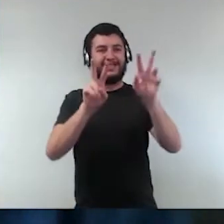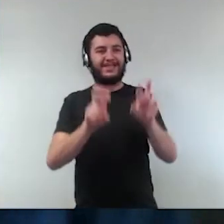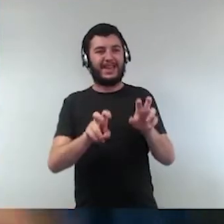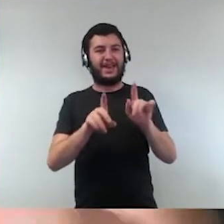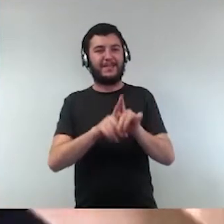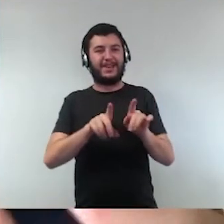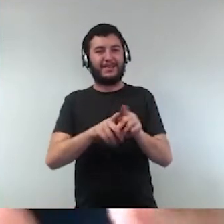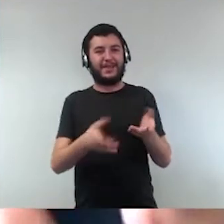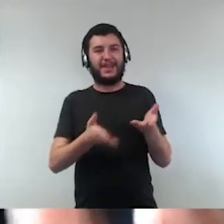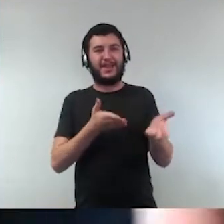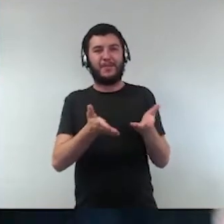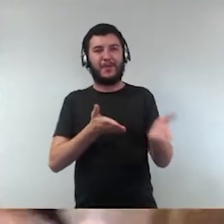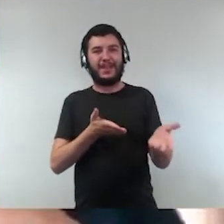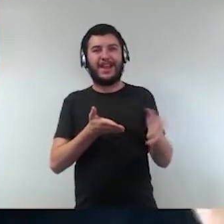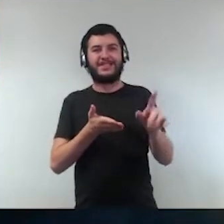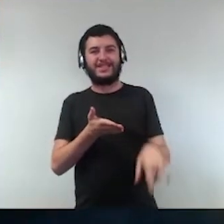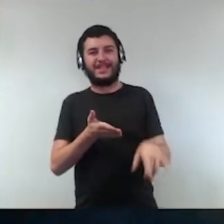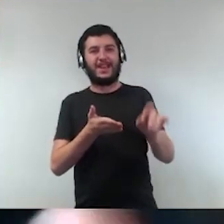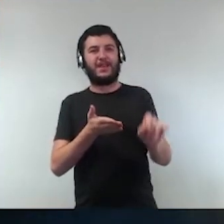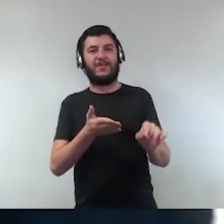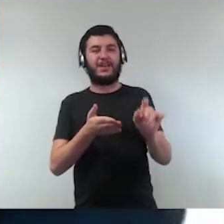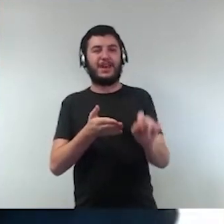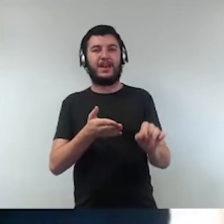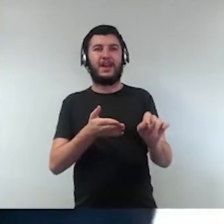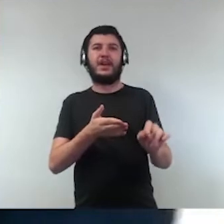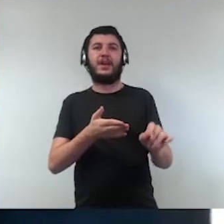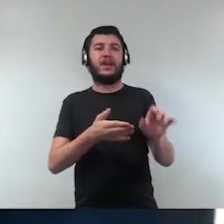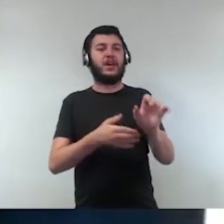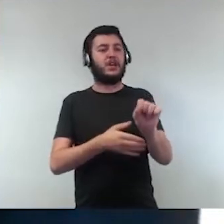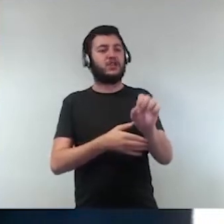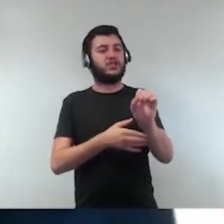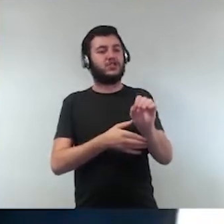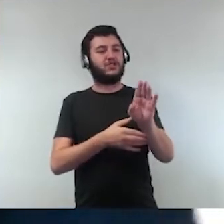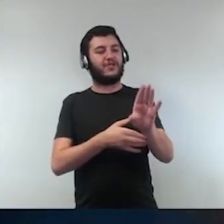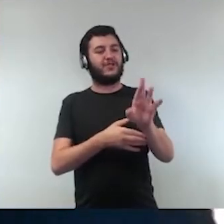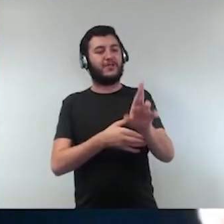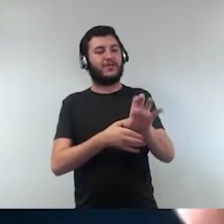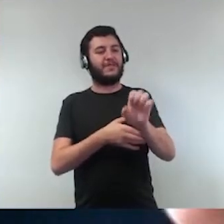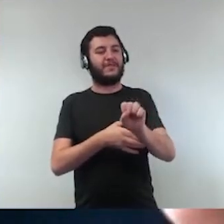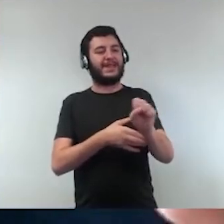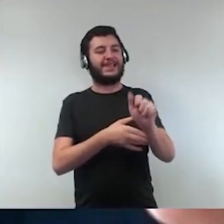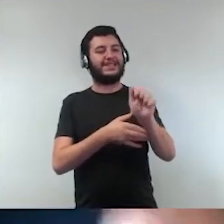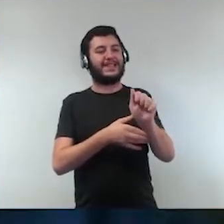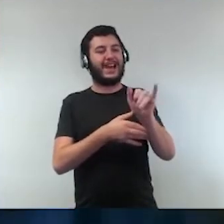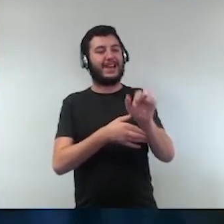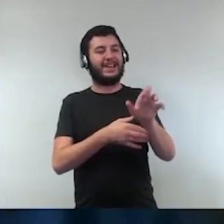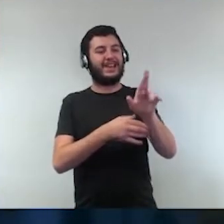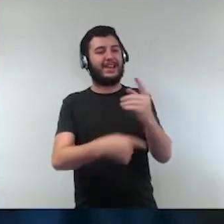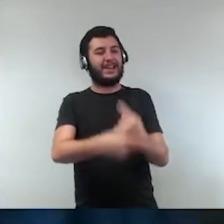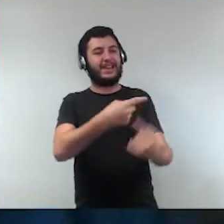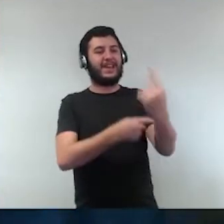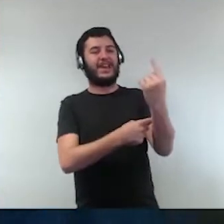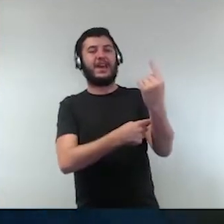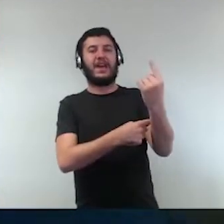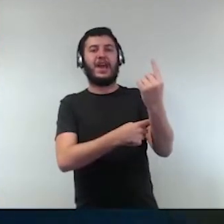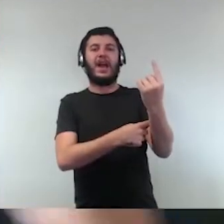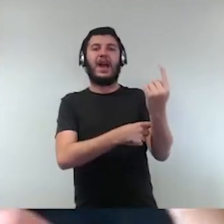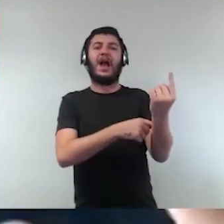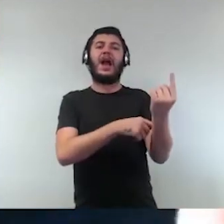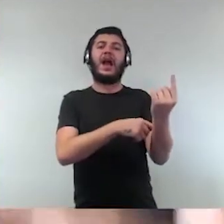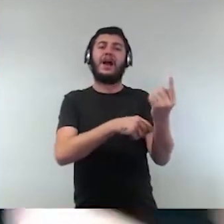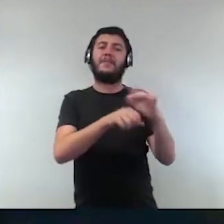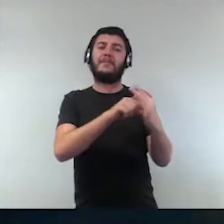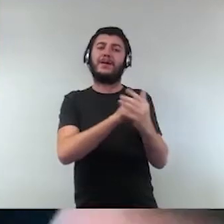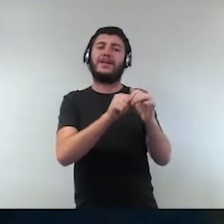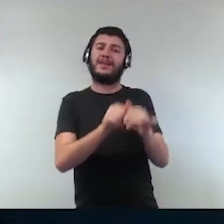ele tem sobressaído, que é como a pandemia, em tema de processo, fez